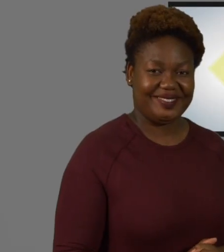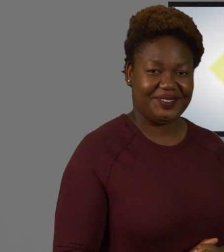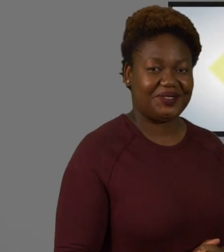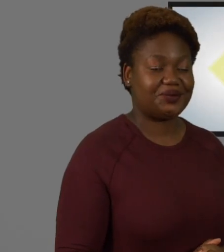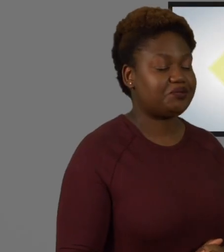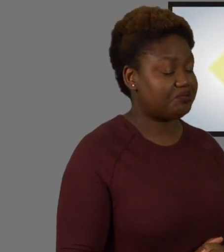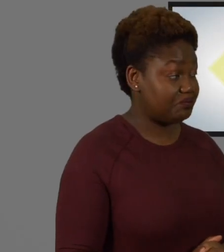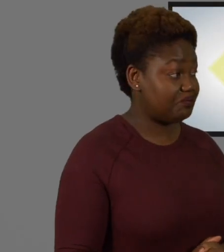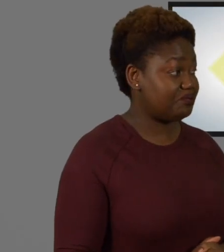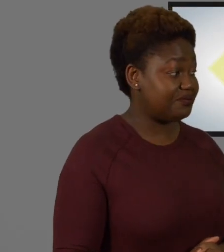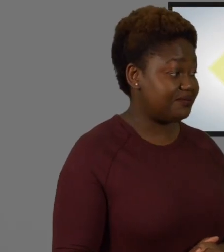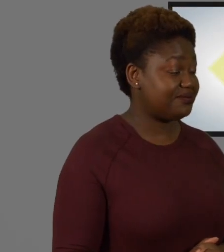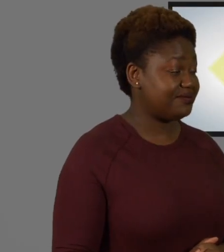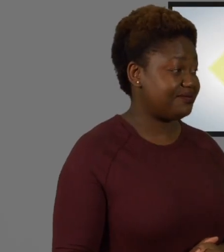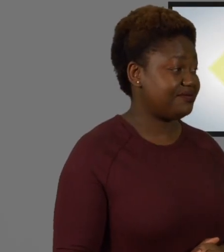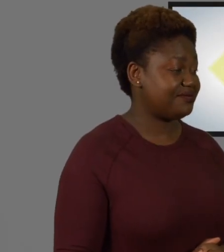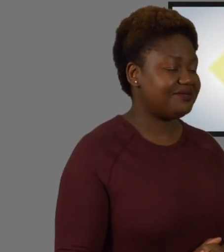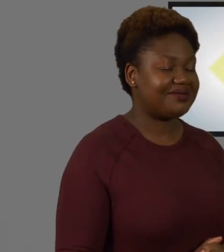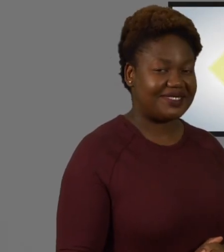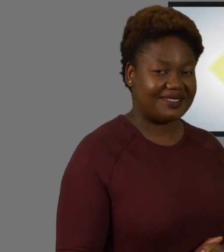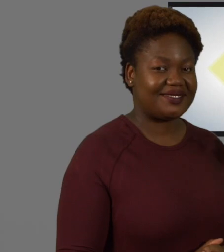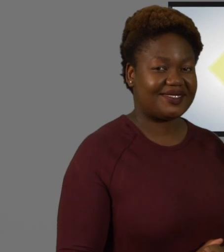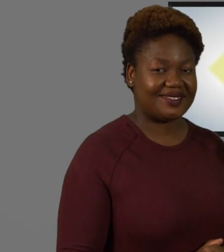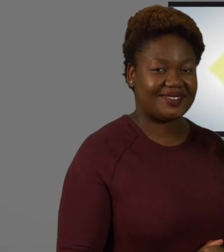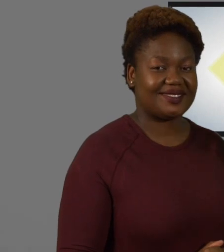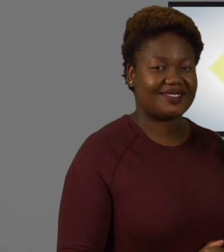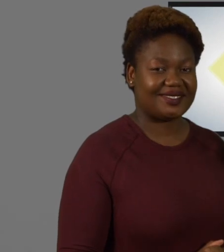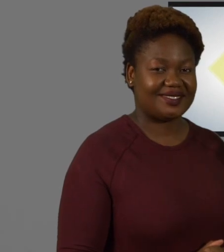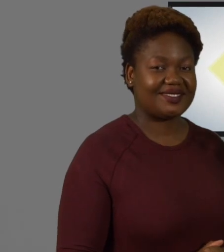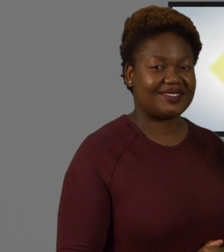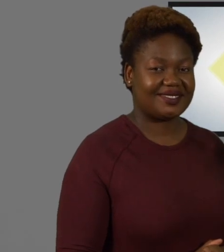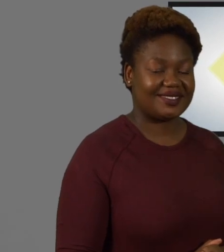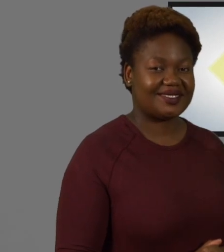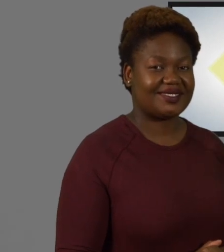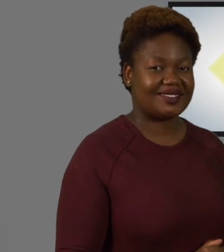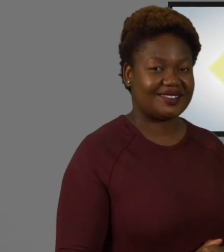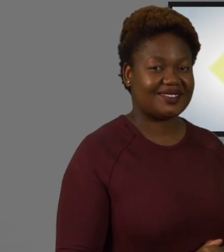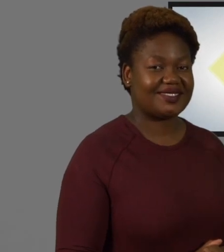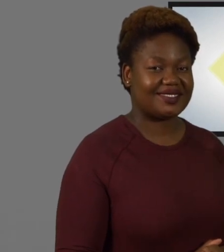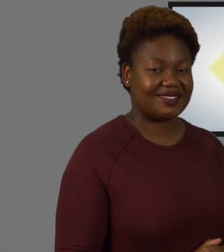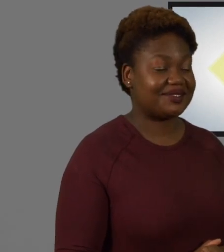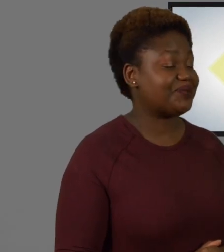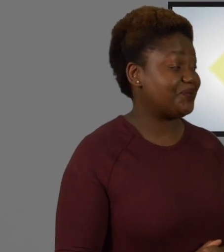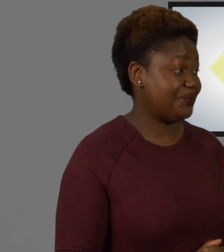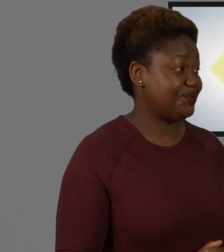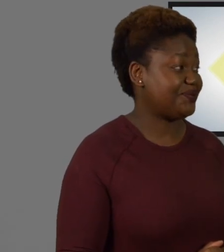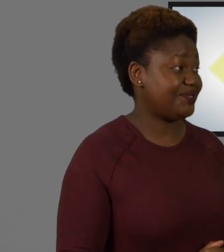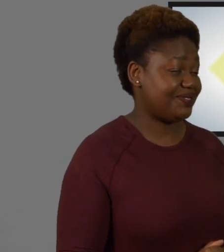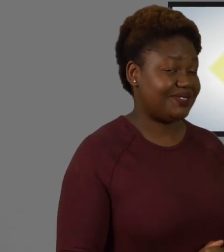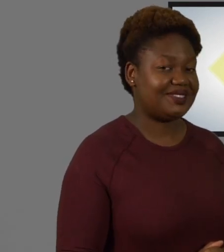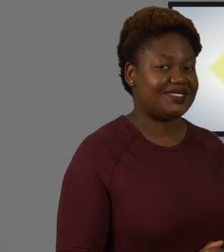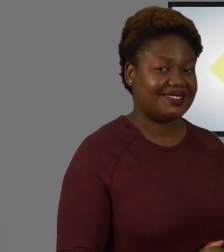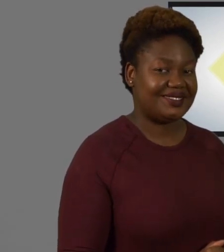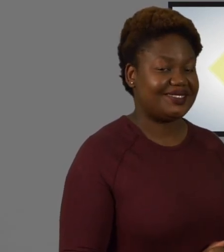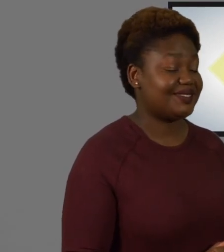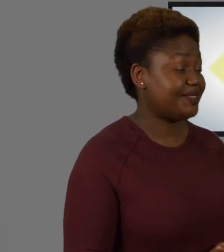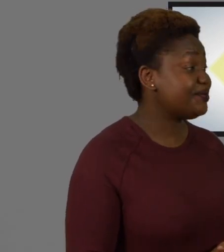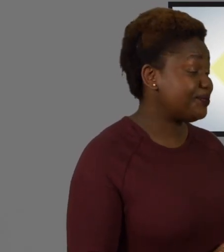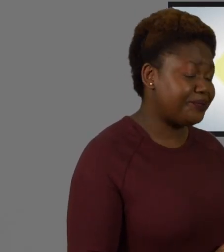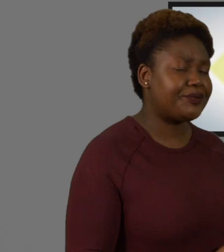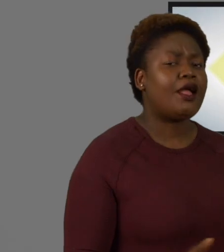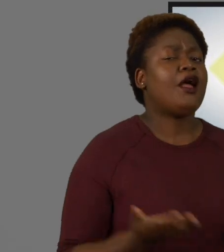Trouxemos ainda a inovação de um jovem empreendedor. Ele inventou uma máquina que transforma a água turva em potável.